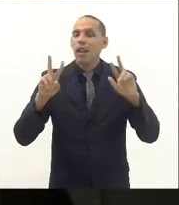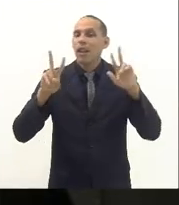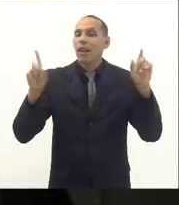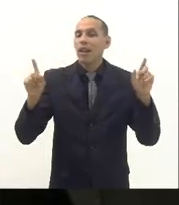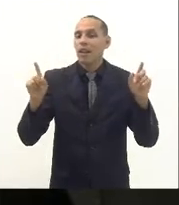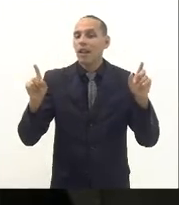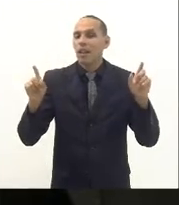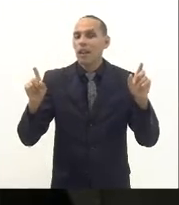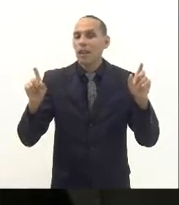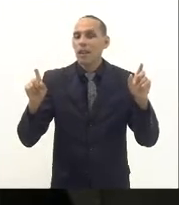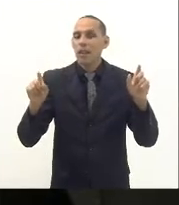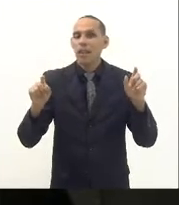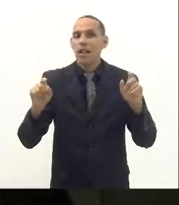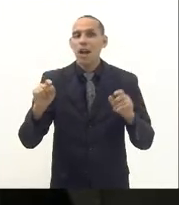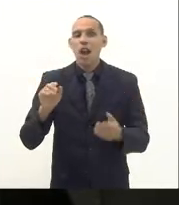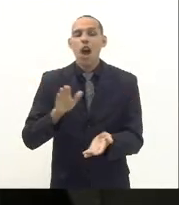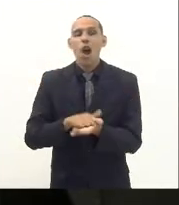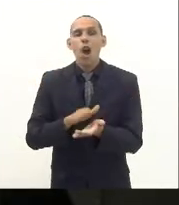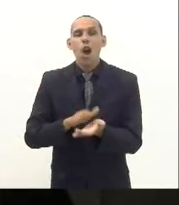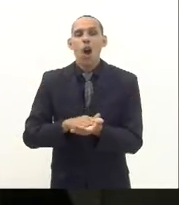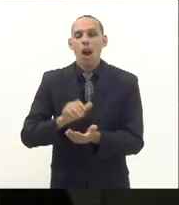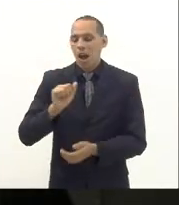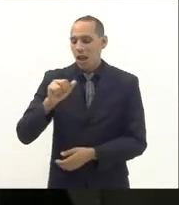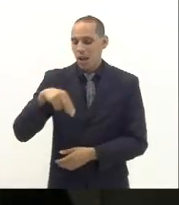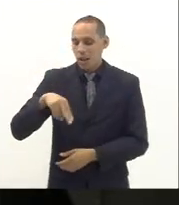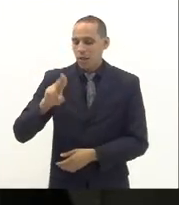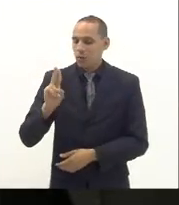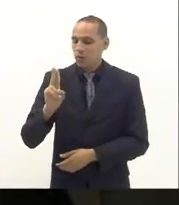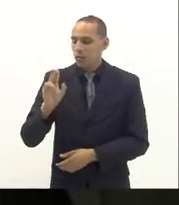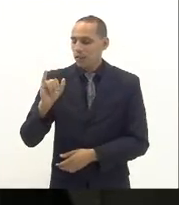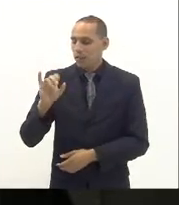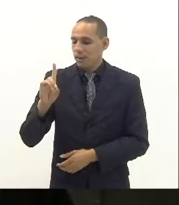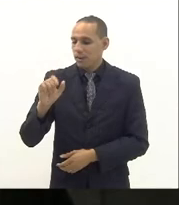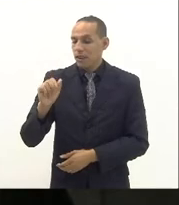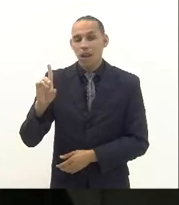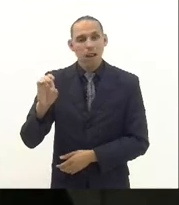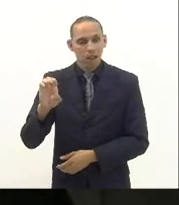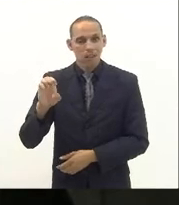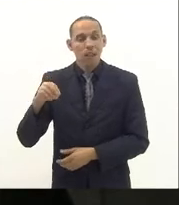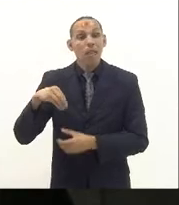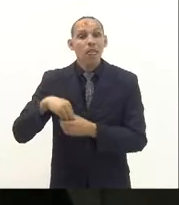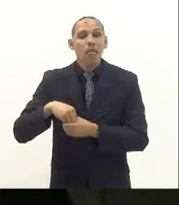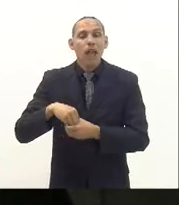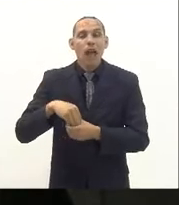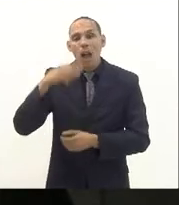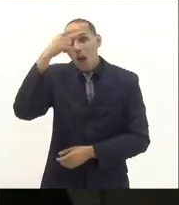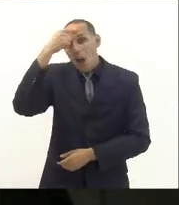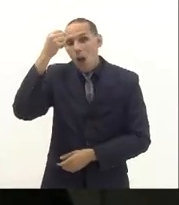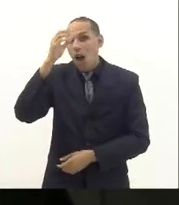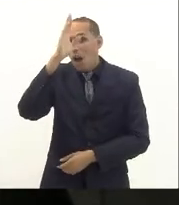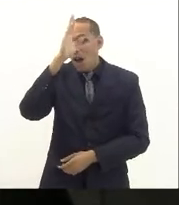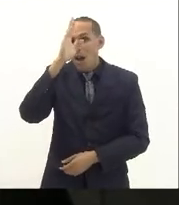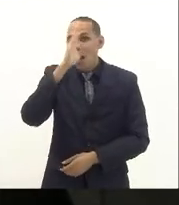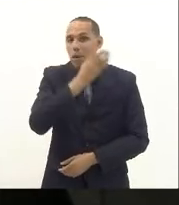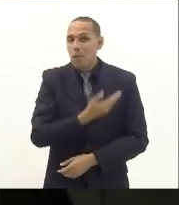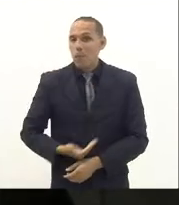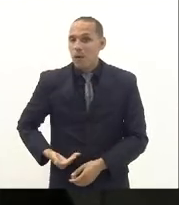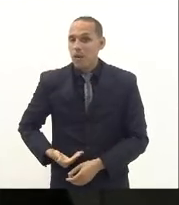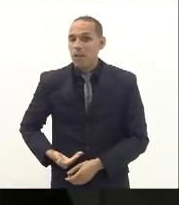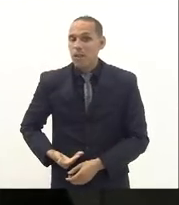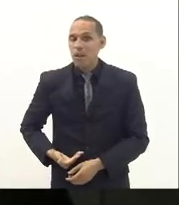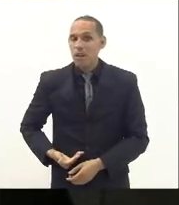de anuidade nas universidades públicas universidade pública